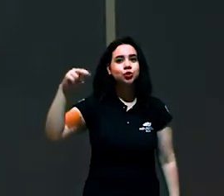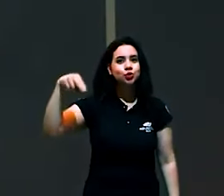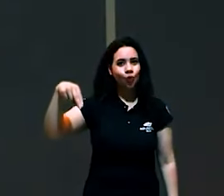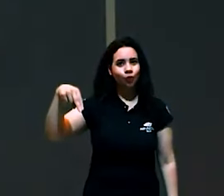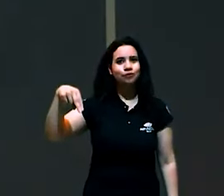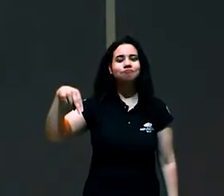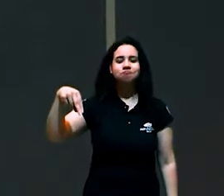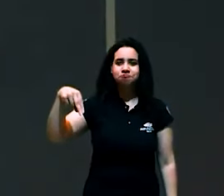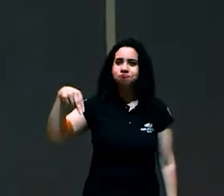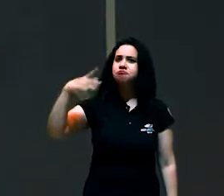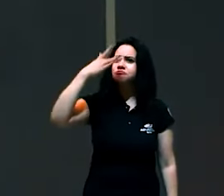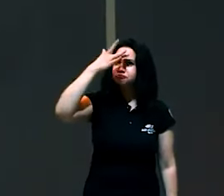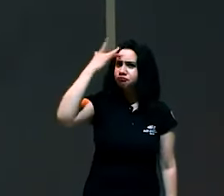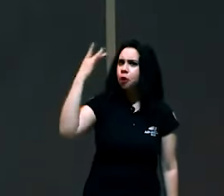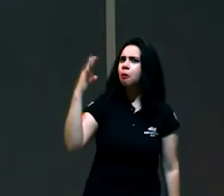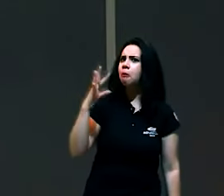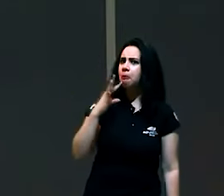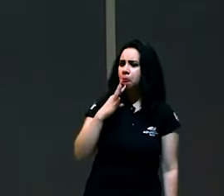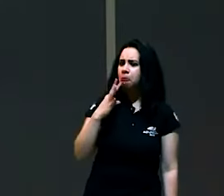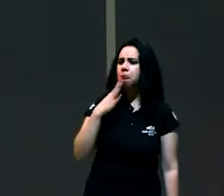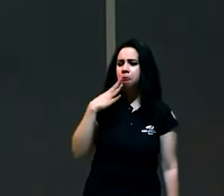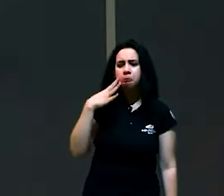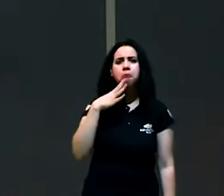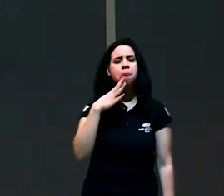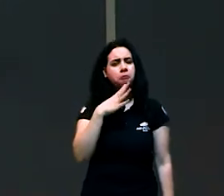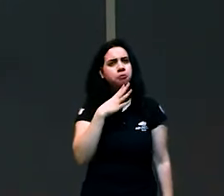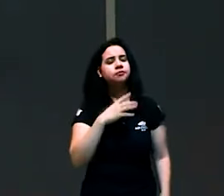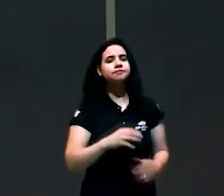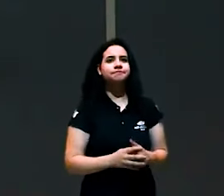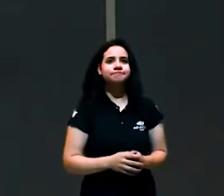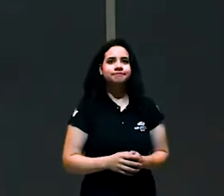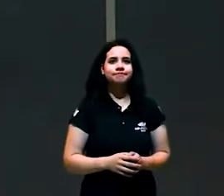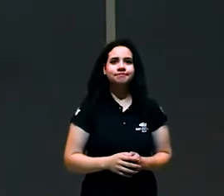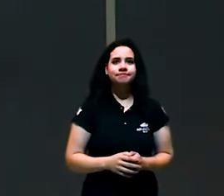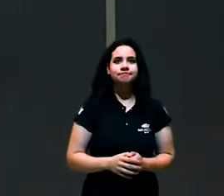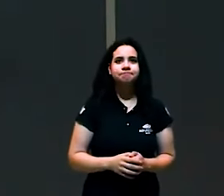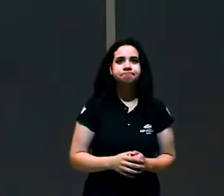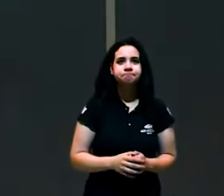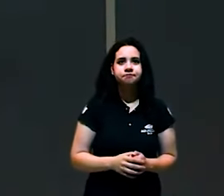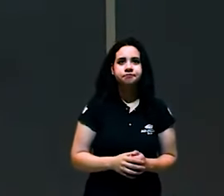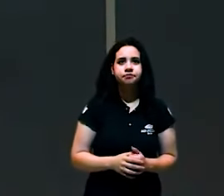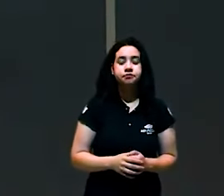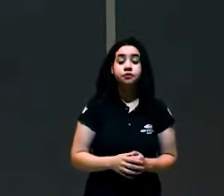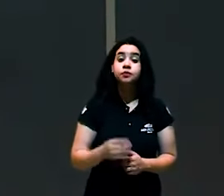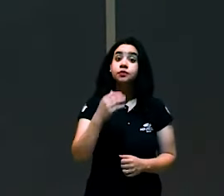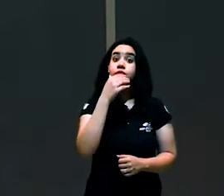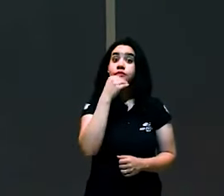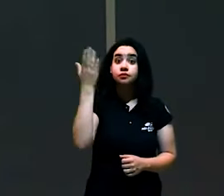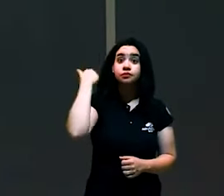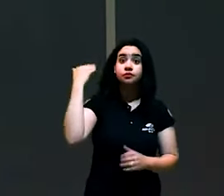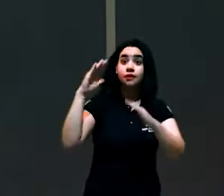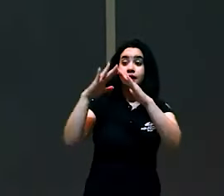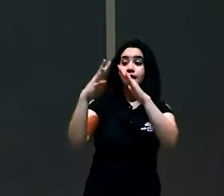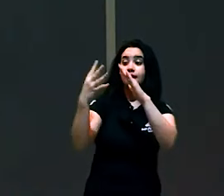essa igreja dos Estados Unidos que eu vou pregar começou com 12 pessoas numa garagem de